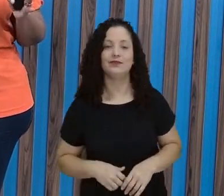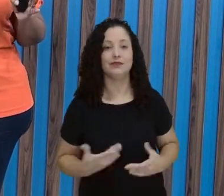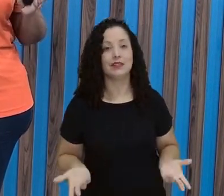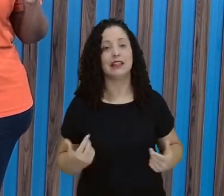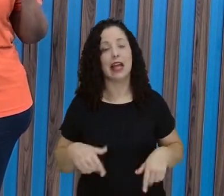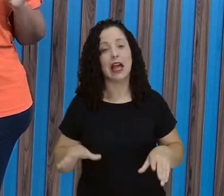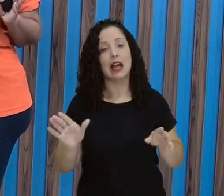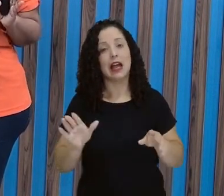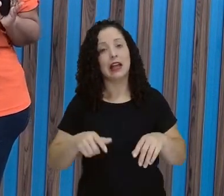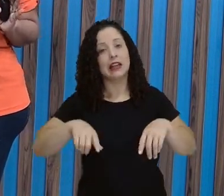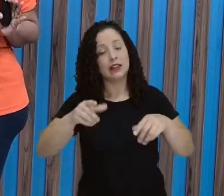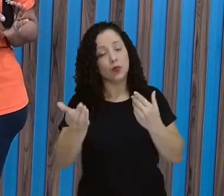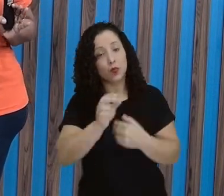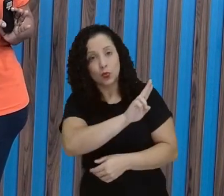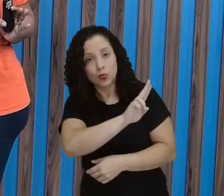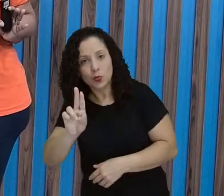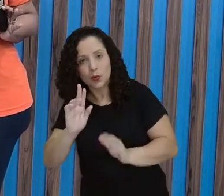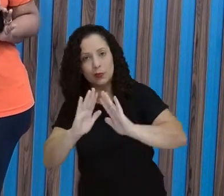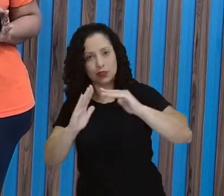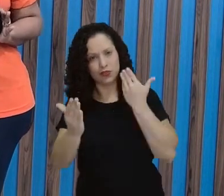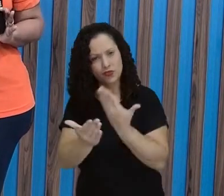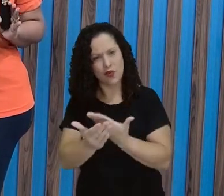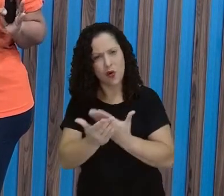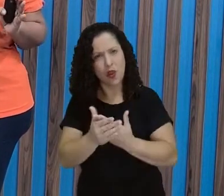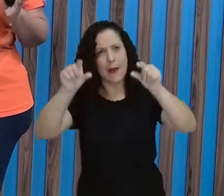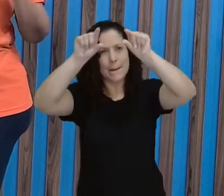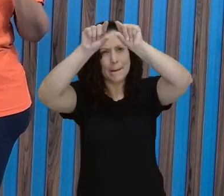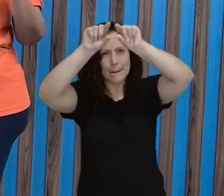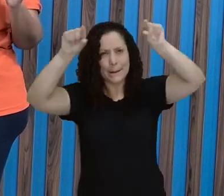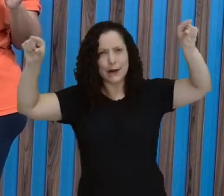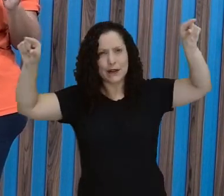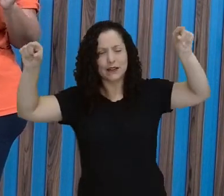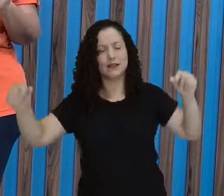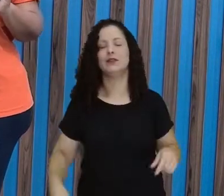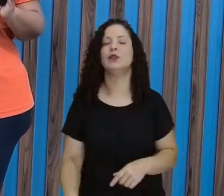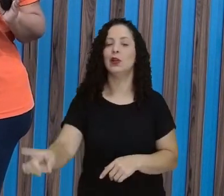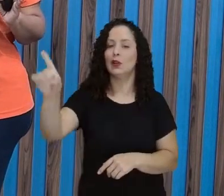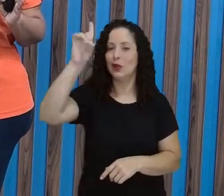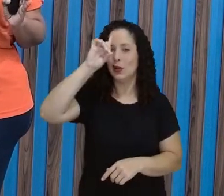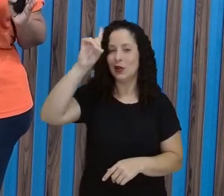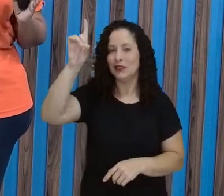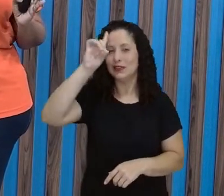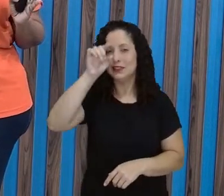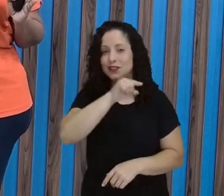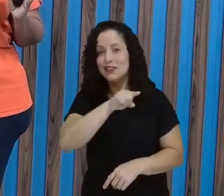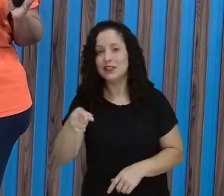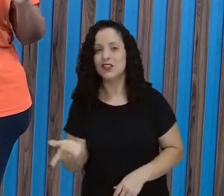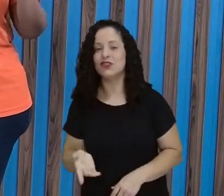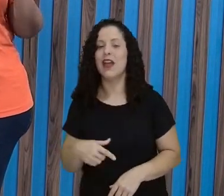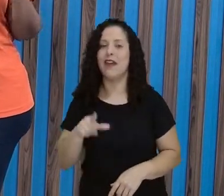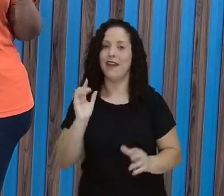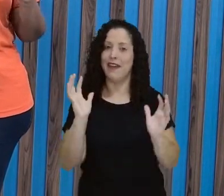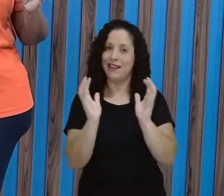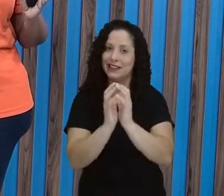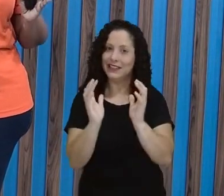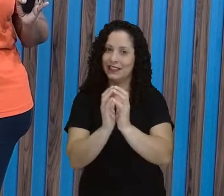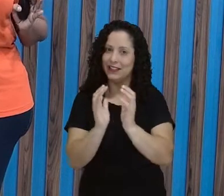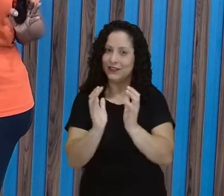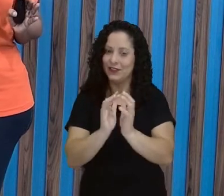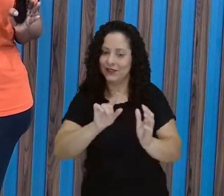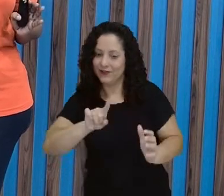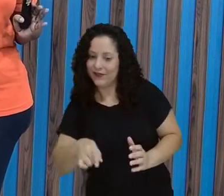escola, todas as noites você coloca o nome da escola, coloca Recife e a data, não é? O nome da nossa cidade e a